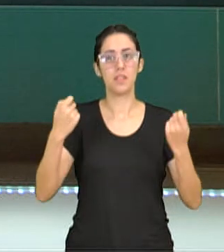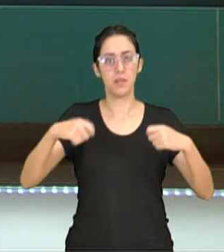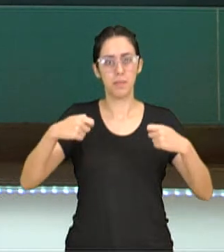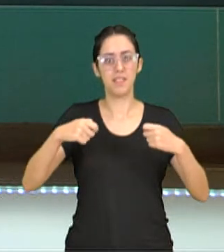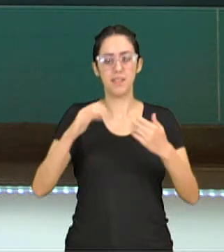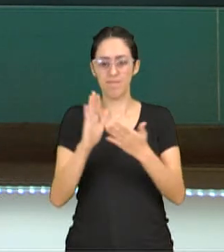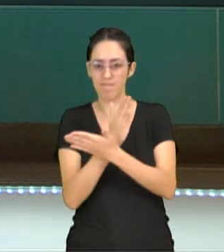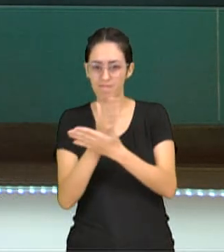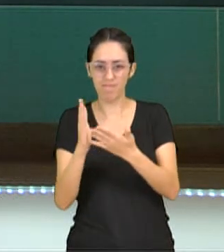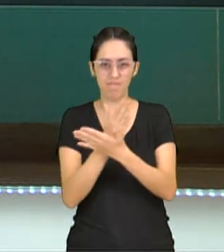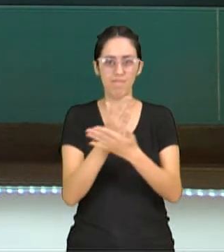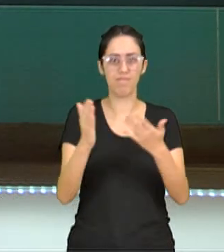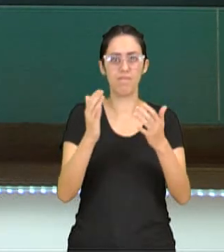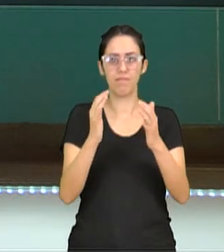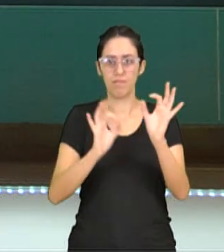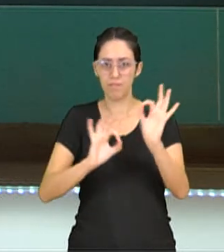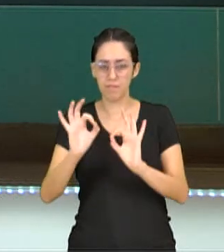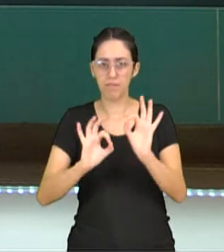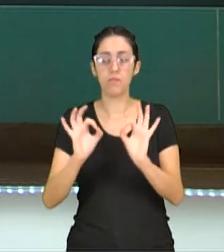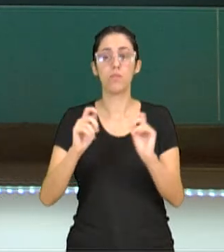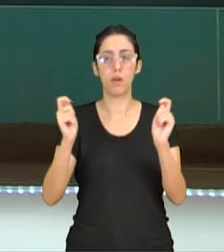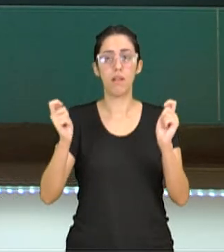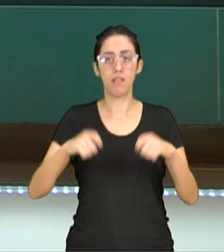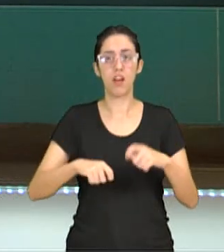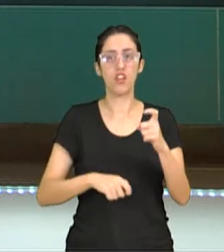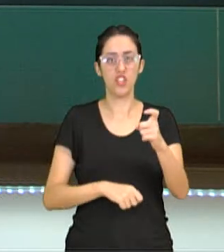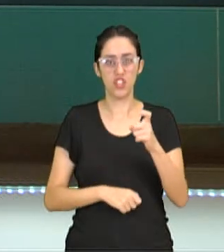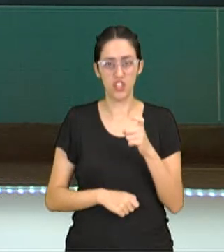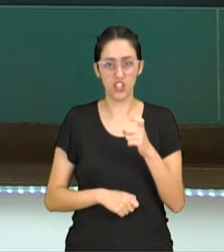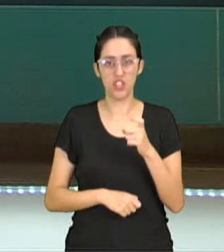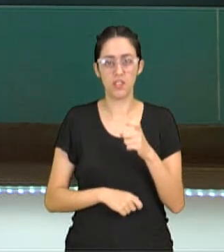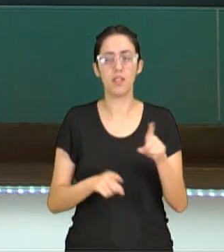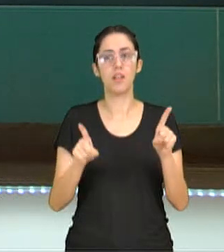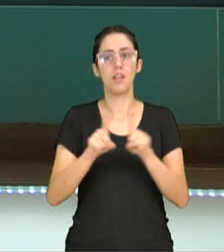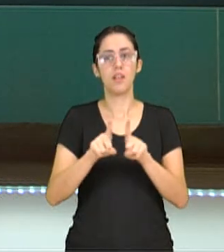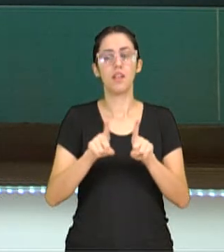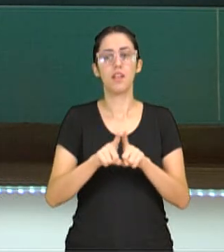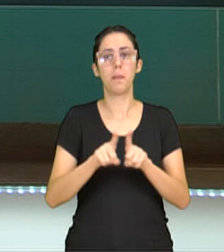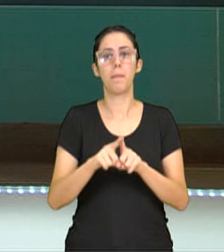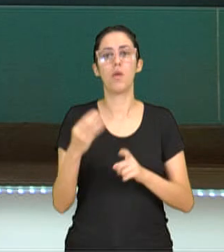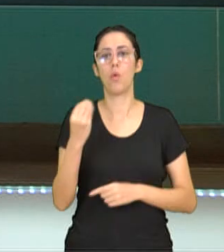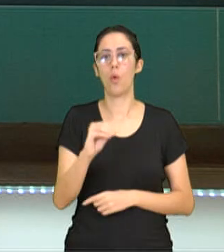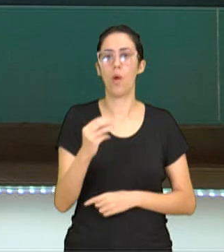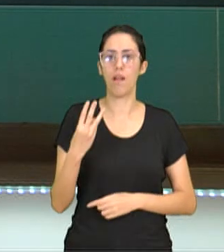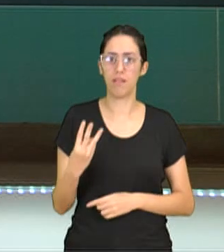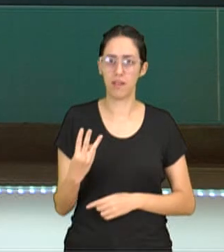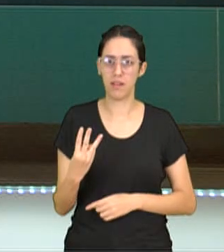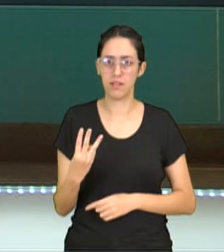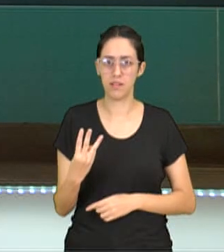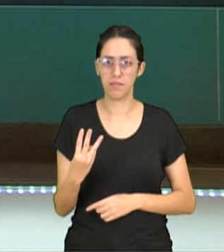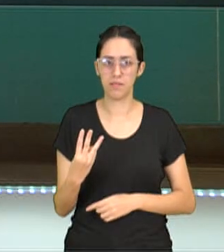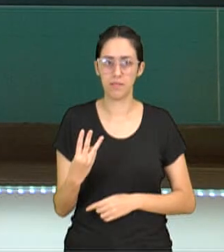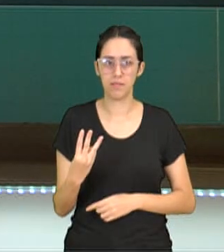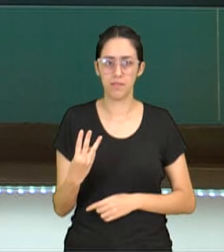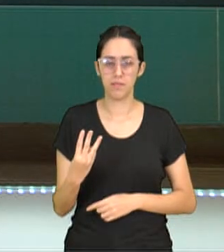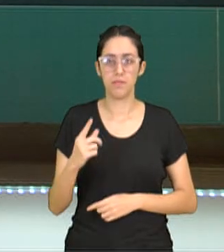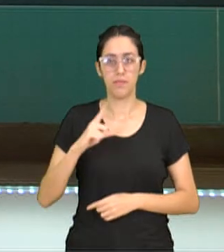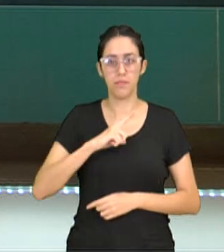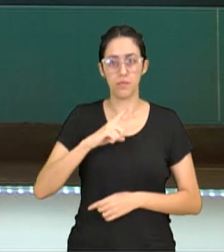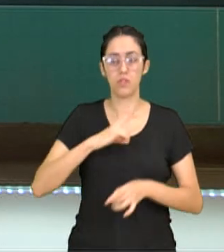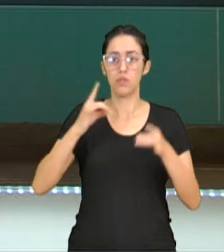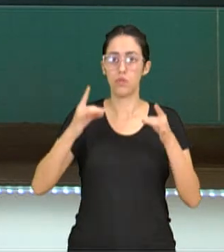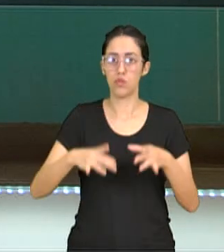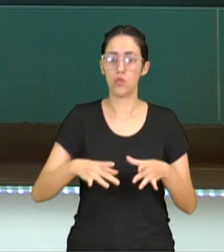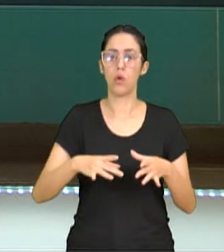nesses dois primeiros dá para colocar o x em evidência e nesses outros dois dá para colocar o 3, ó. Desses dois acaba sobrando o x